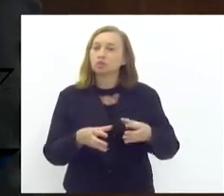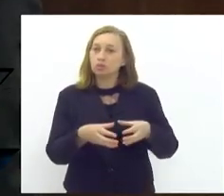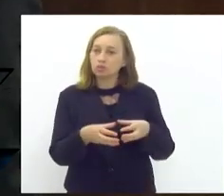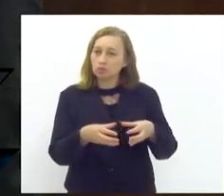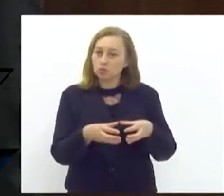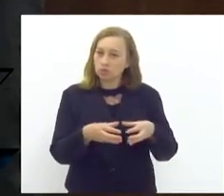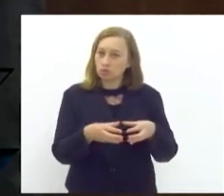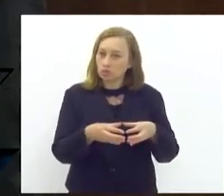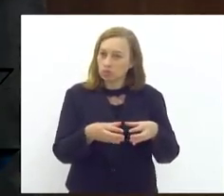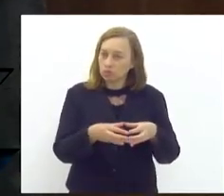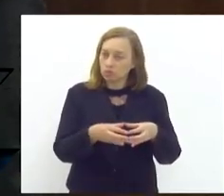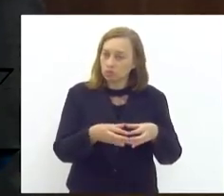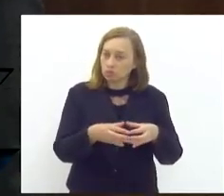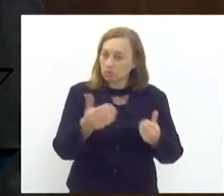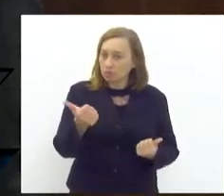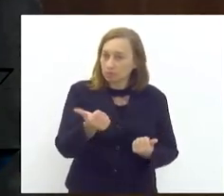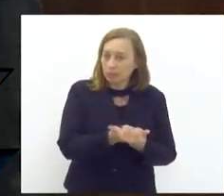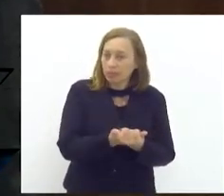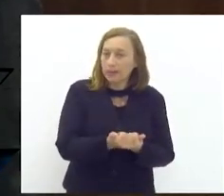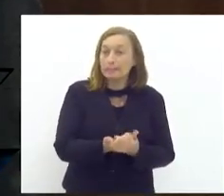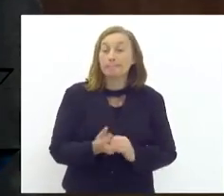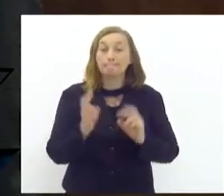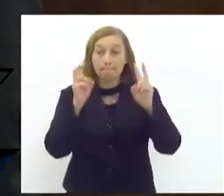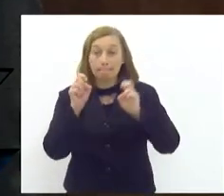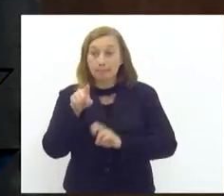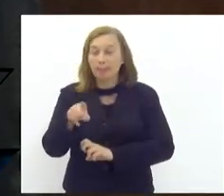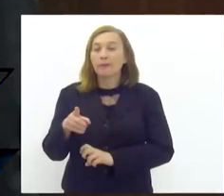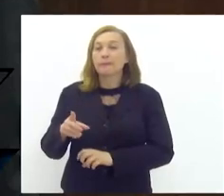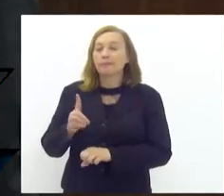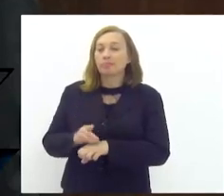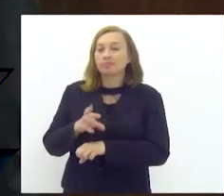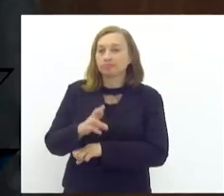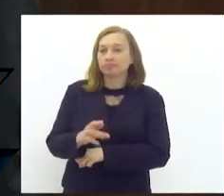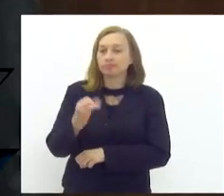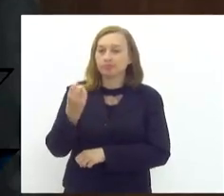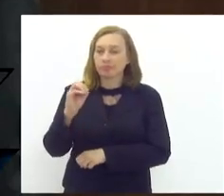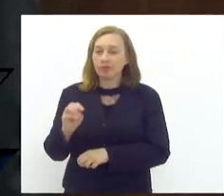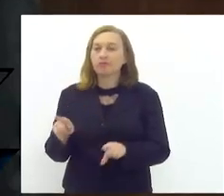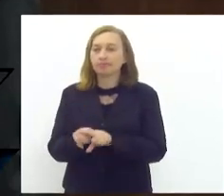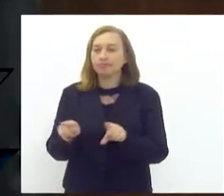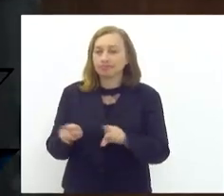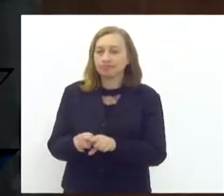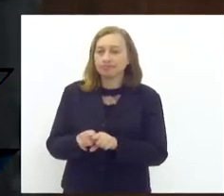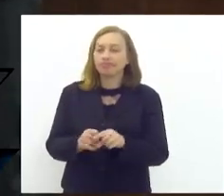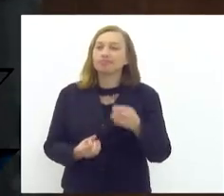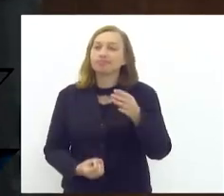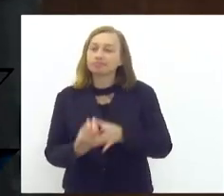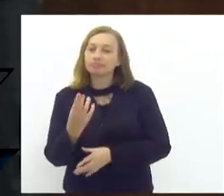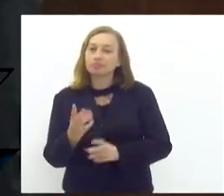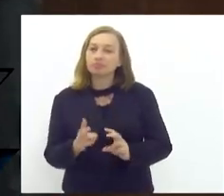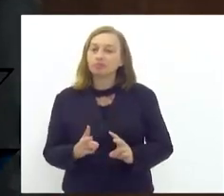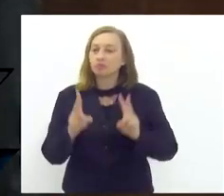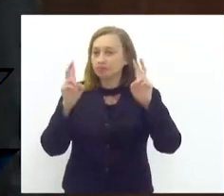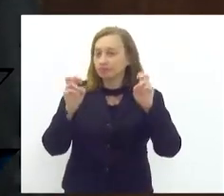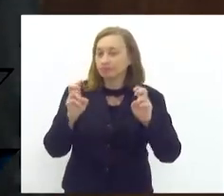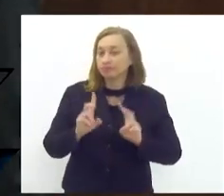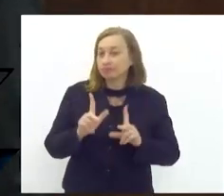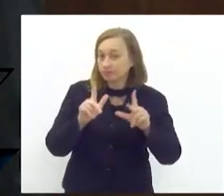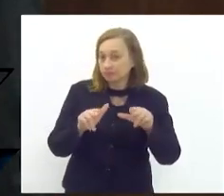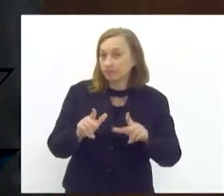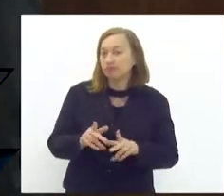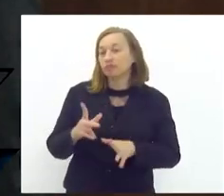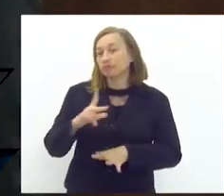especificidade é a questão aqui sei que Doutor Serginho também é autor matéria semelhante e na própria matéria